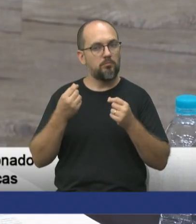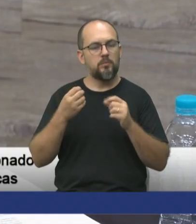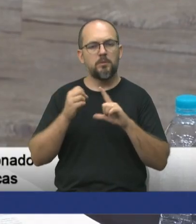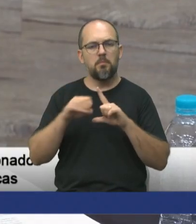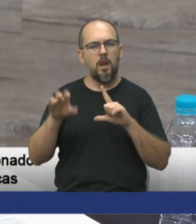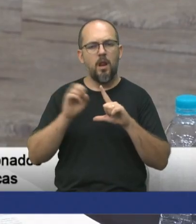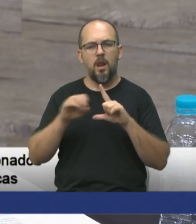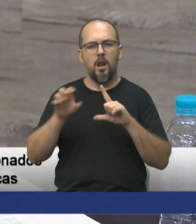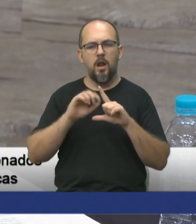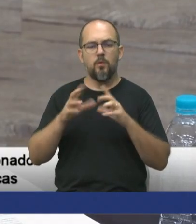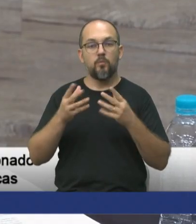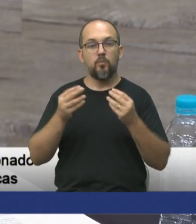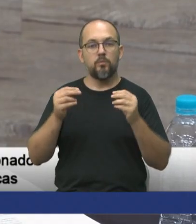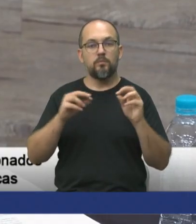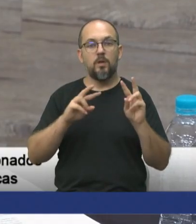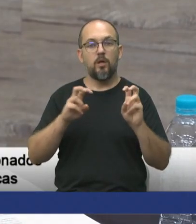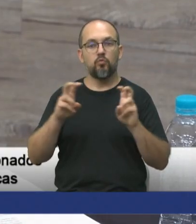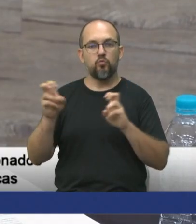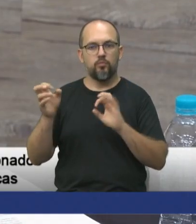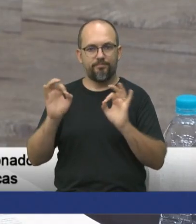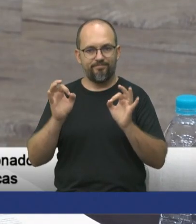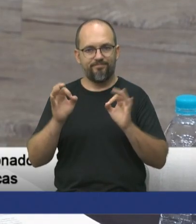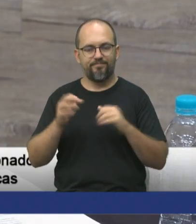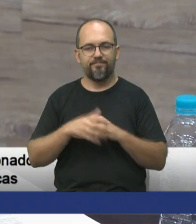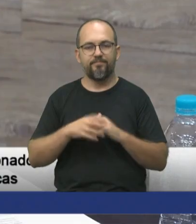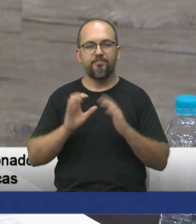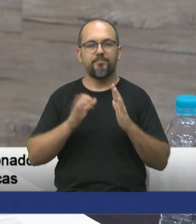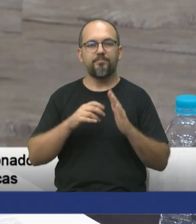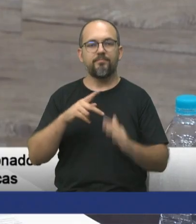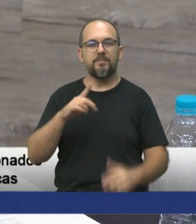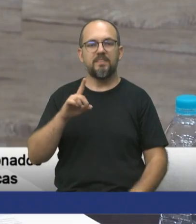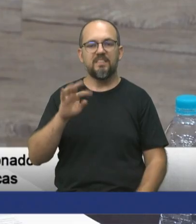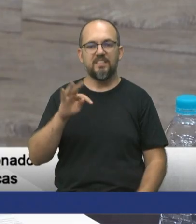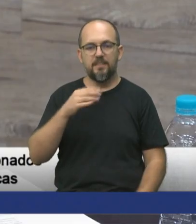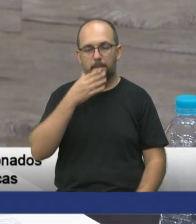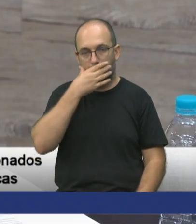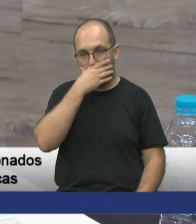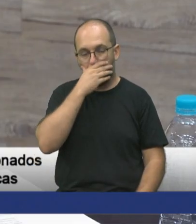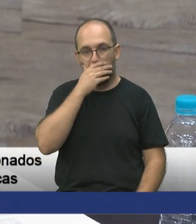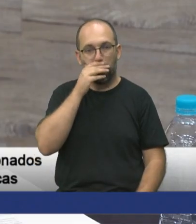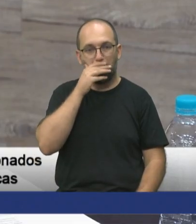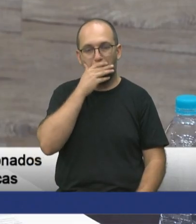com bastante ações, né, que o PDT fez.